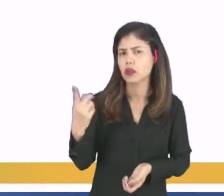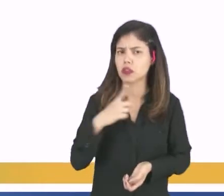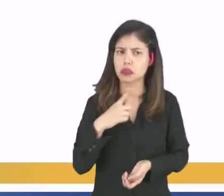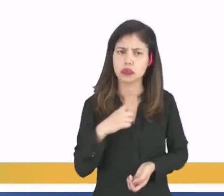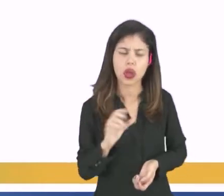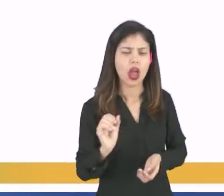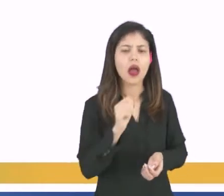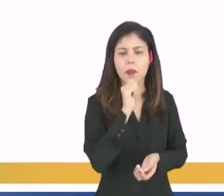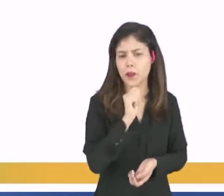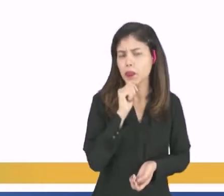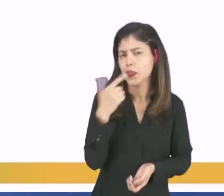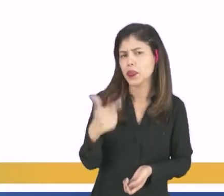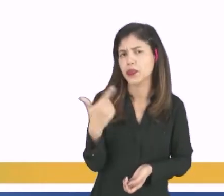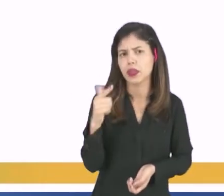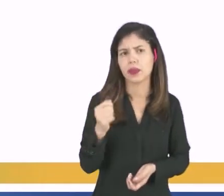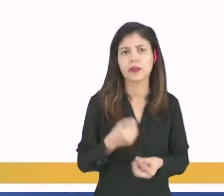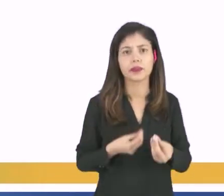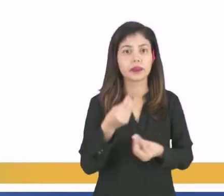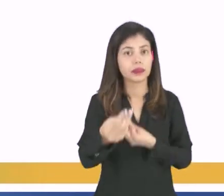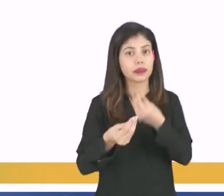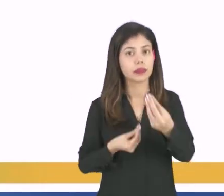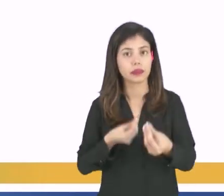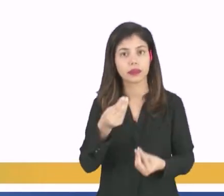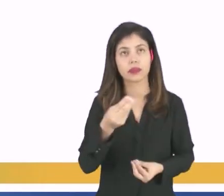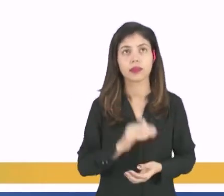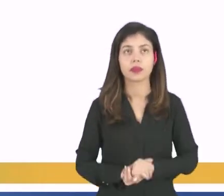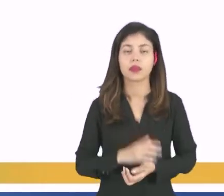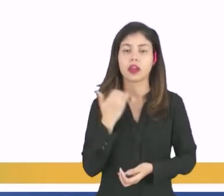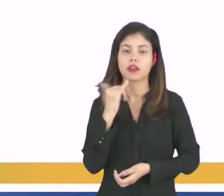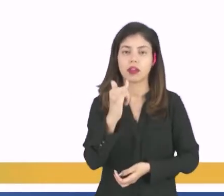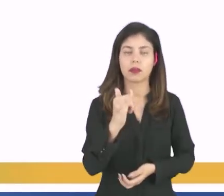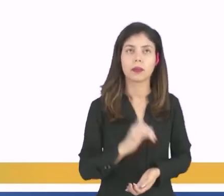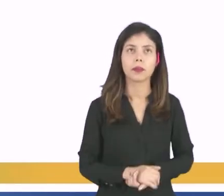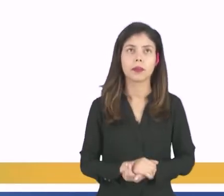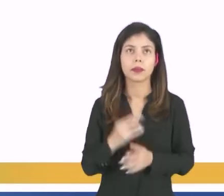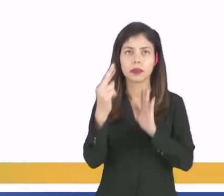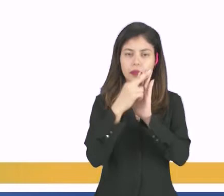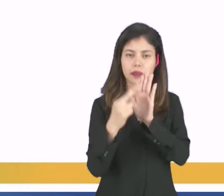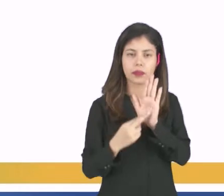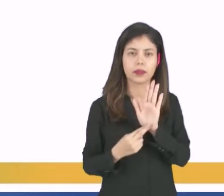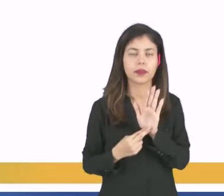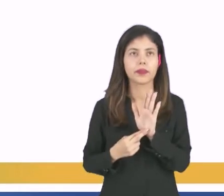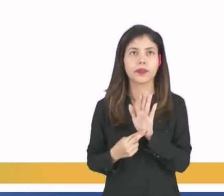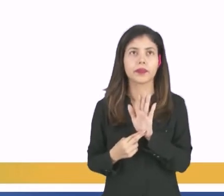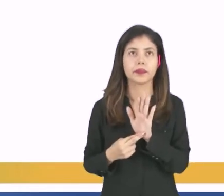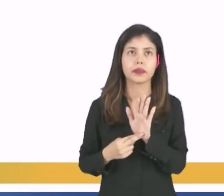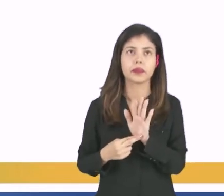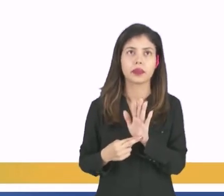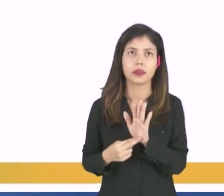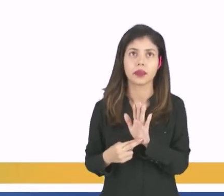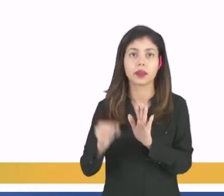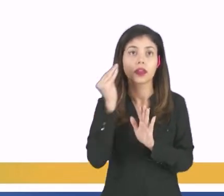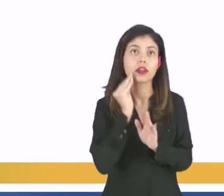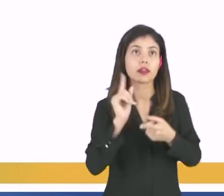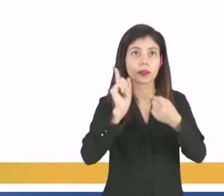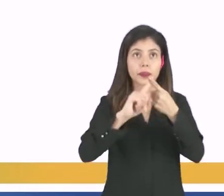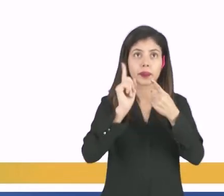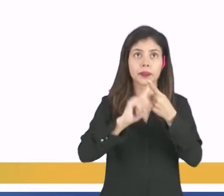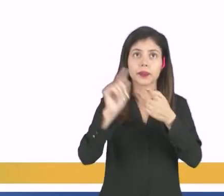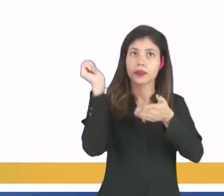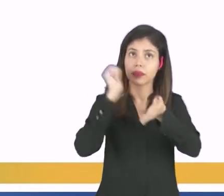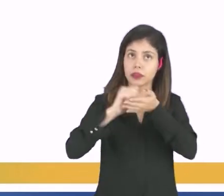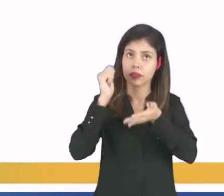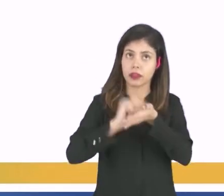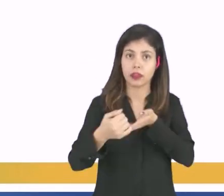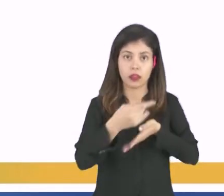reações que não ocorre transferência de elétrons. Vamos ver aqui as regras? Então, balanceamento por tentativa. Primeiro,